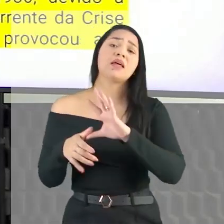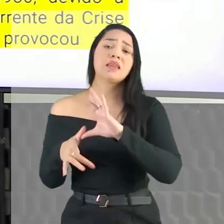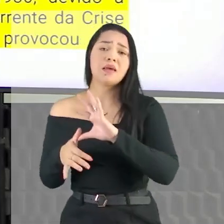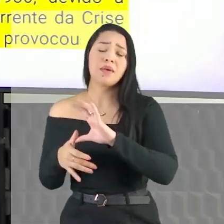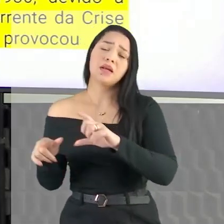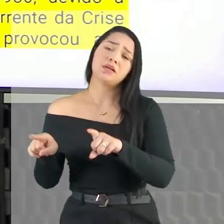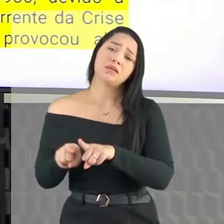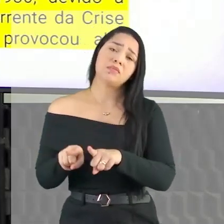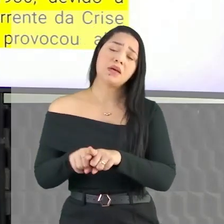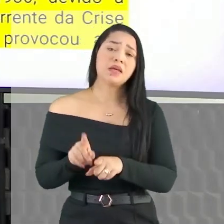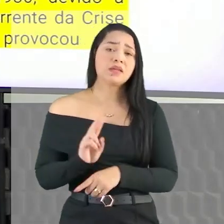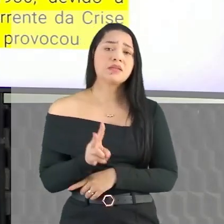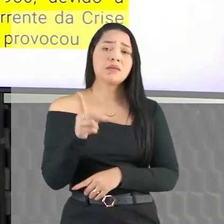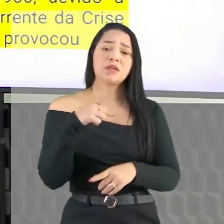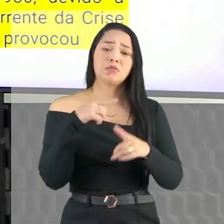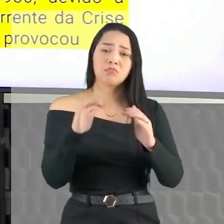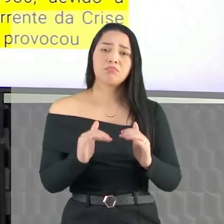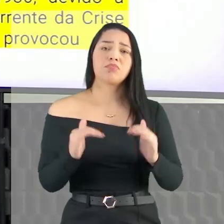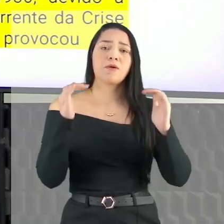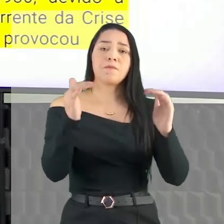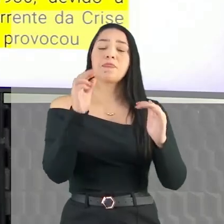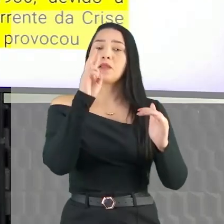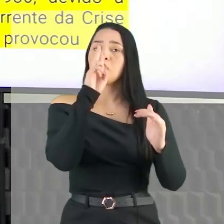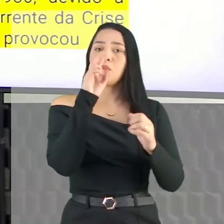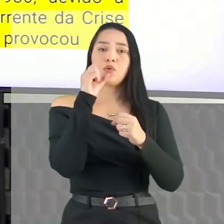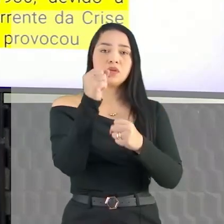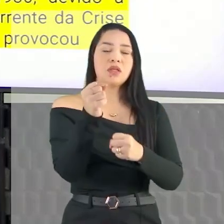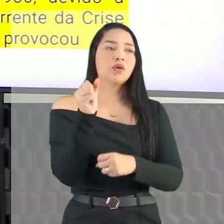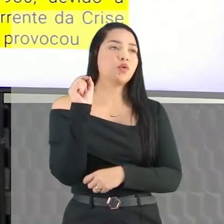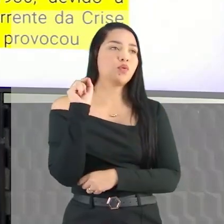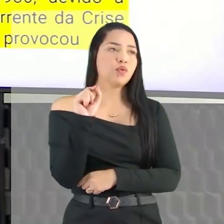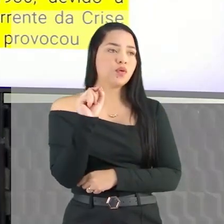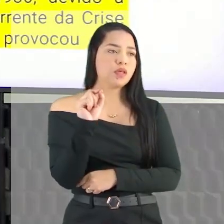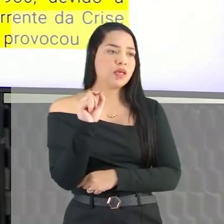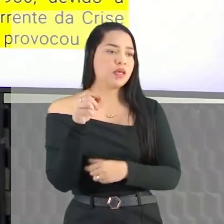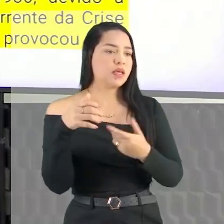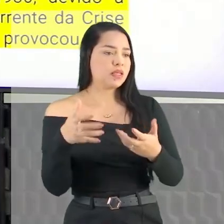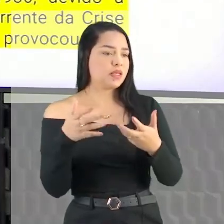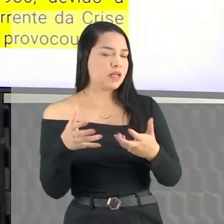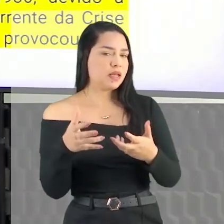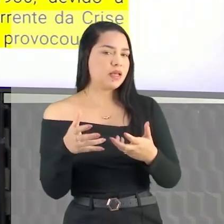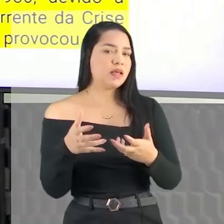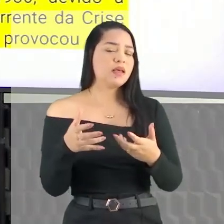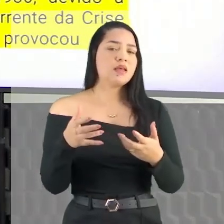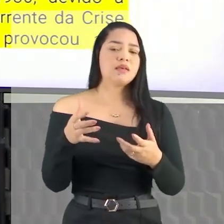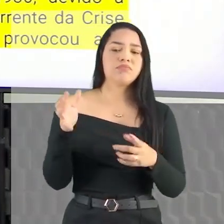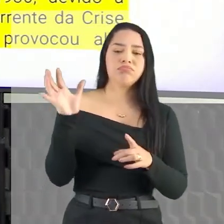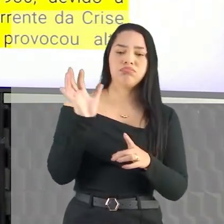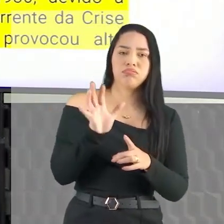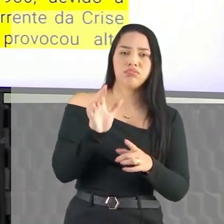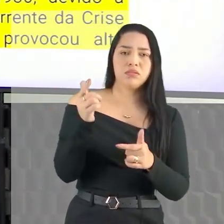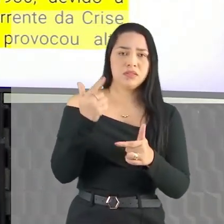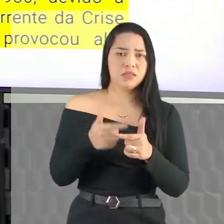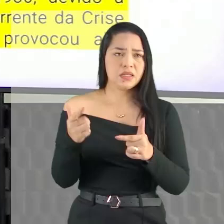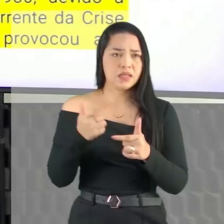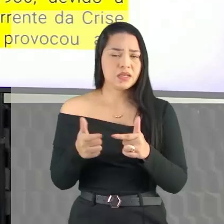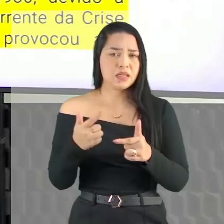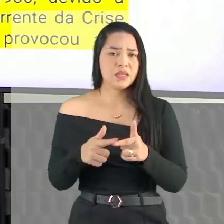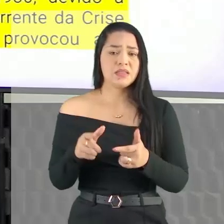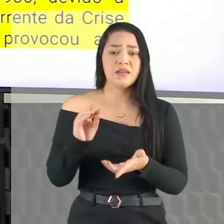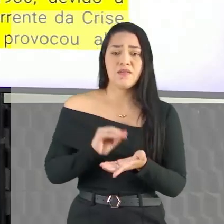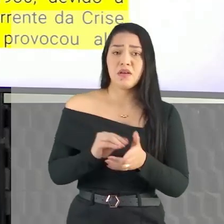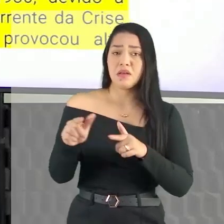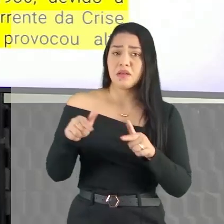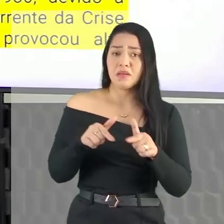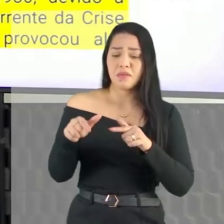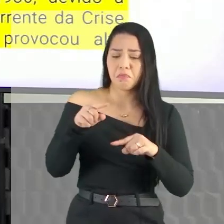também, há sempre a ascensão de um poder, né, que tenta, né, pela onda aí da crise, daquilo do desemprego, principalmente da